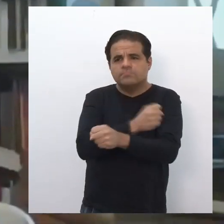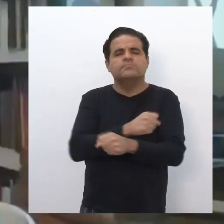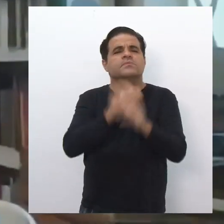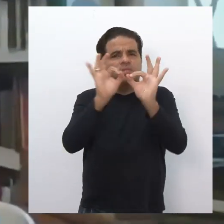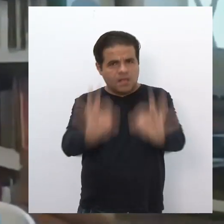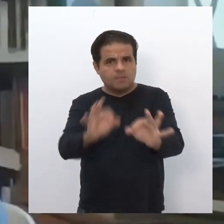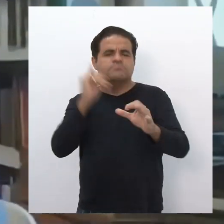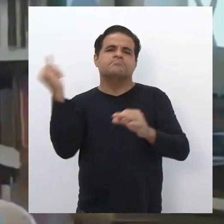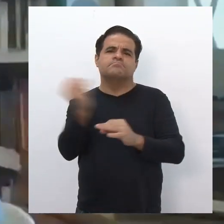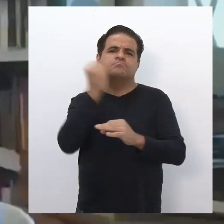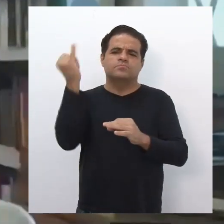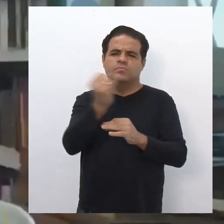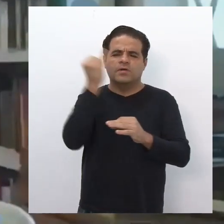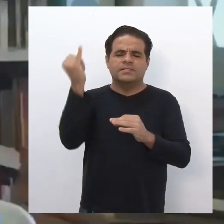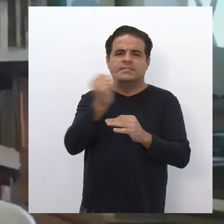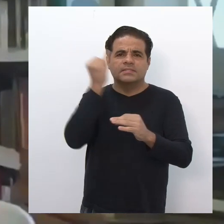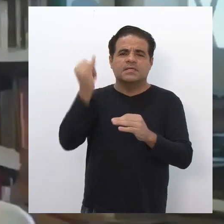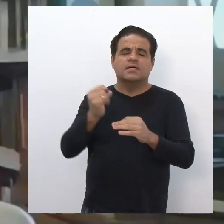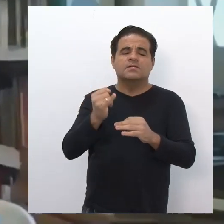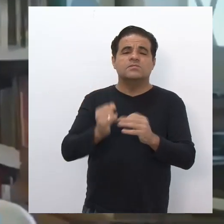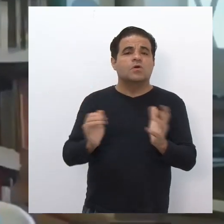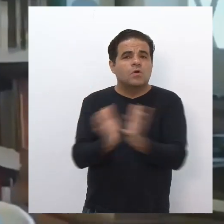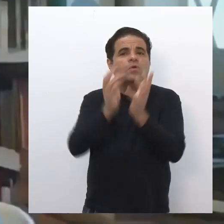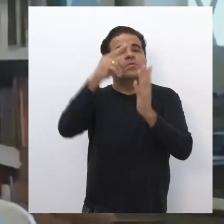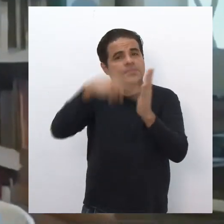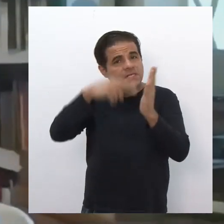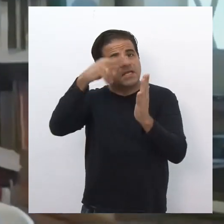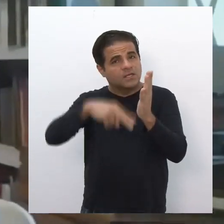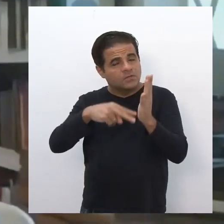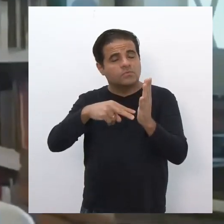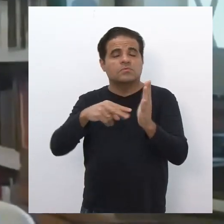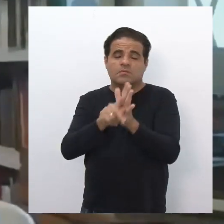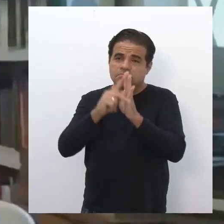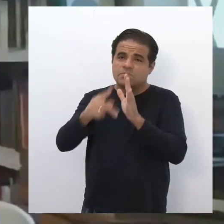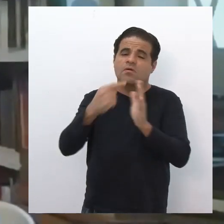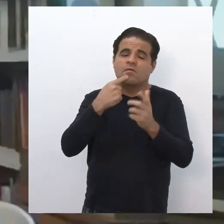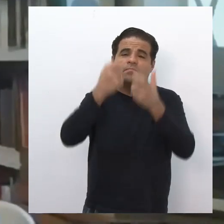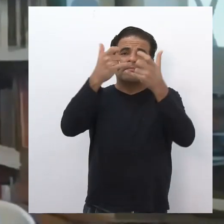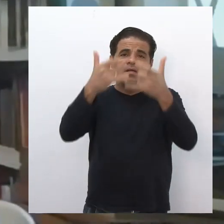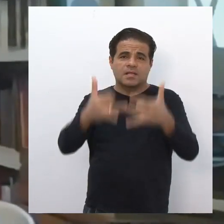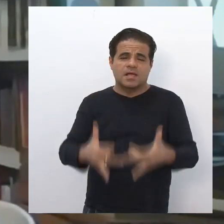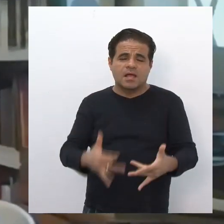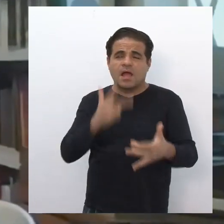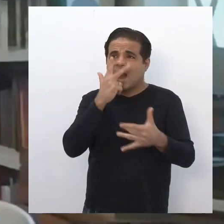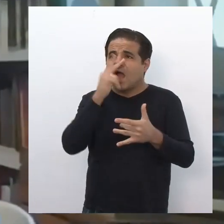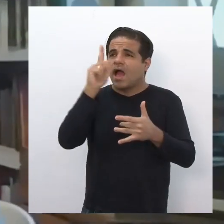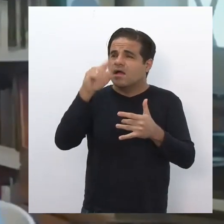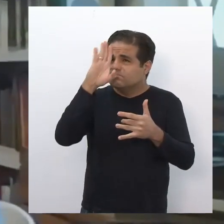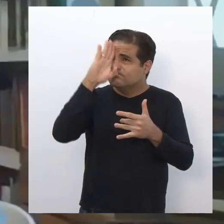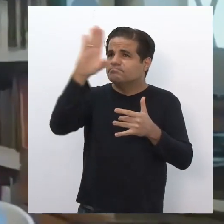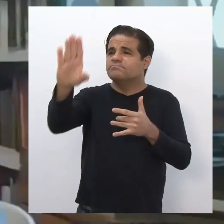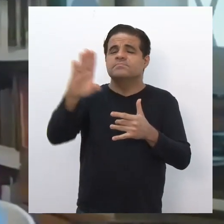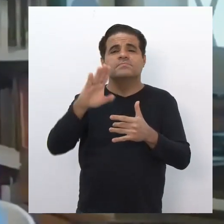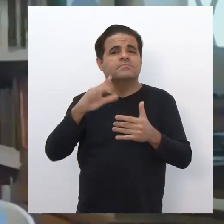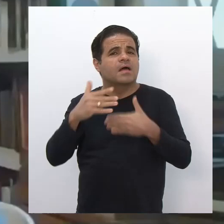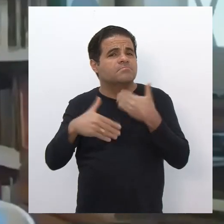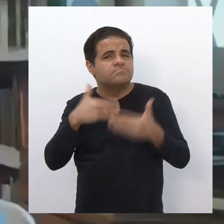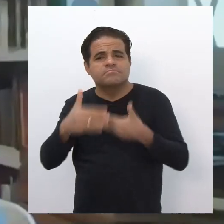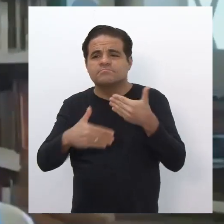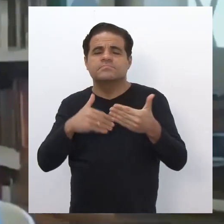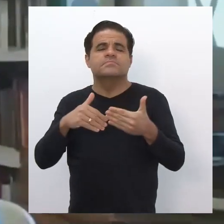muito importante. E aí, o clube de leitura, propriamente, como eu disse, quer dizer, a chave está muito